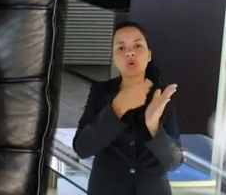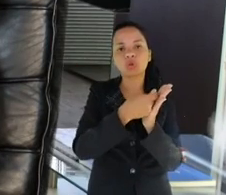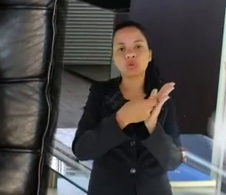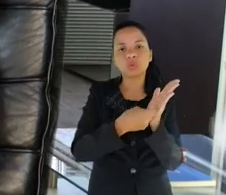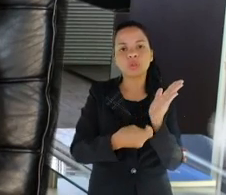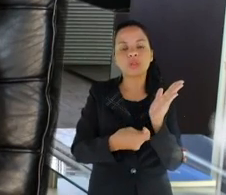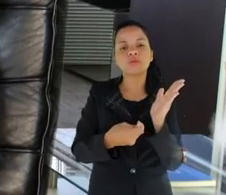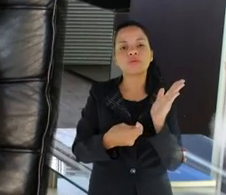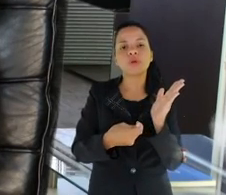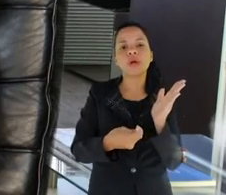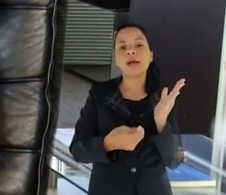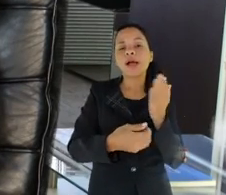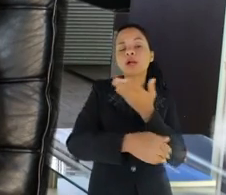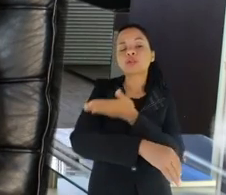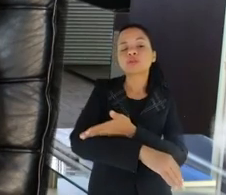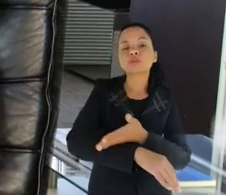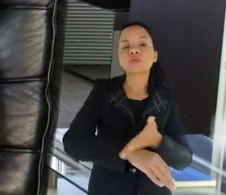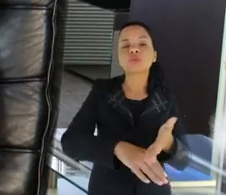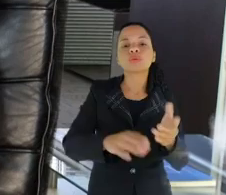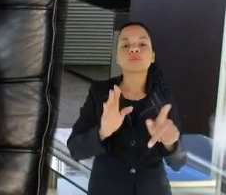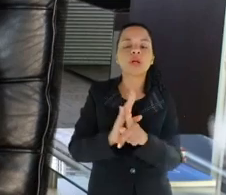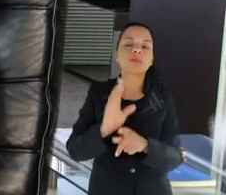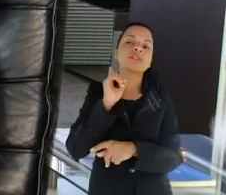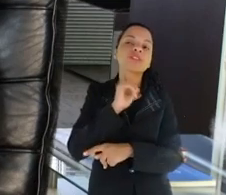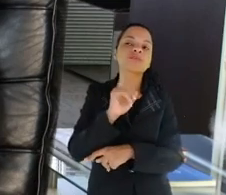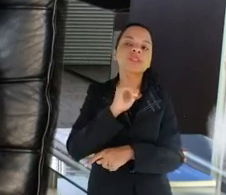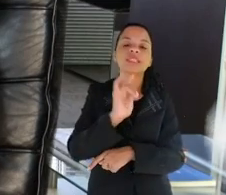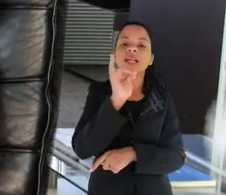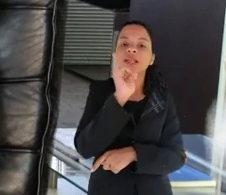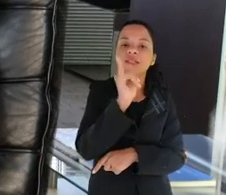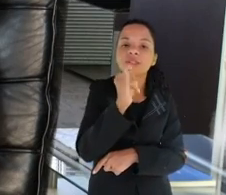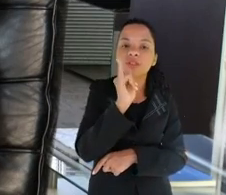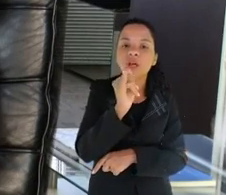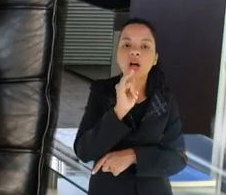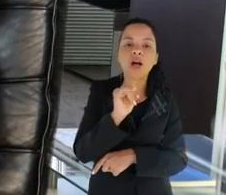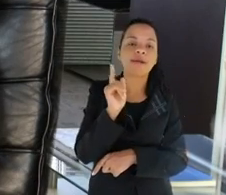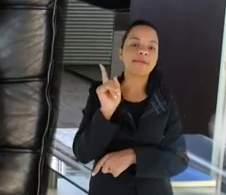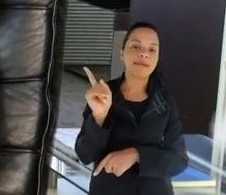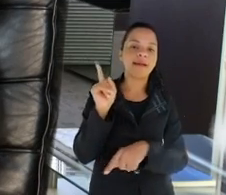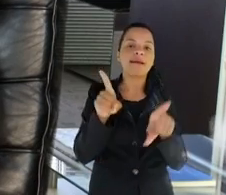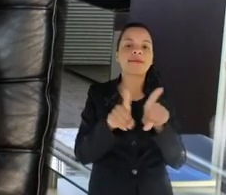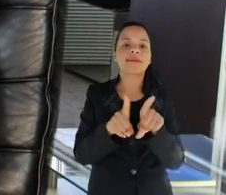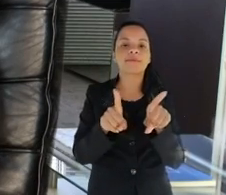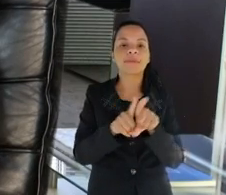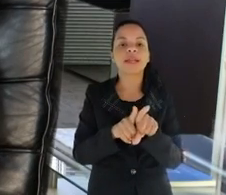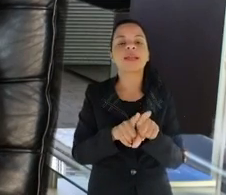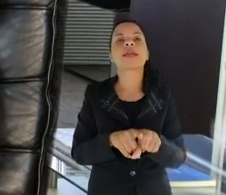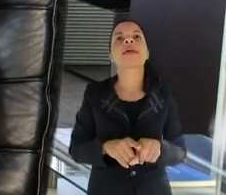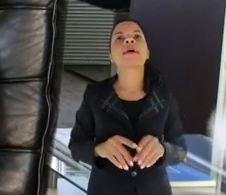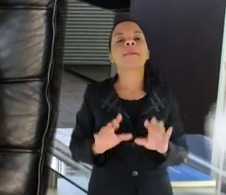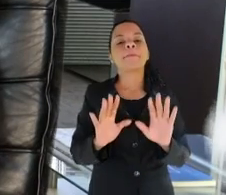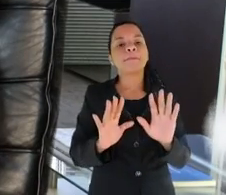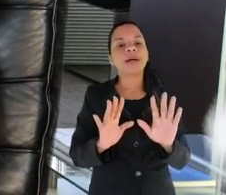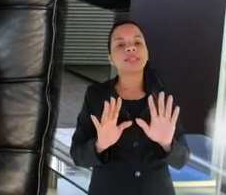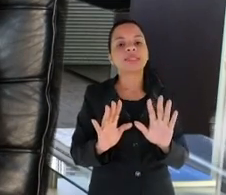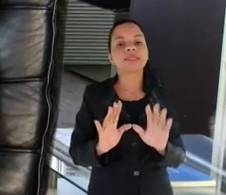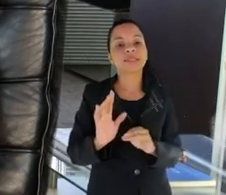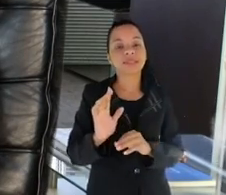lá, eu conto histórias de lá também, mas, devido aos 50 anos de